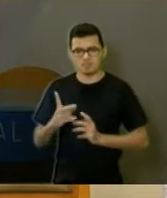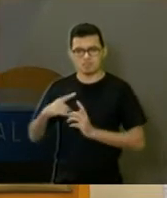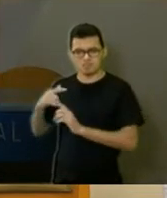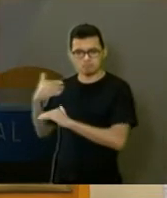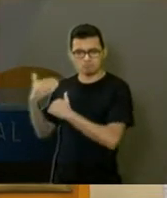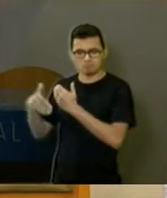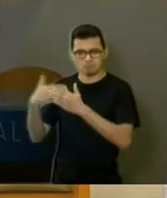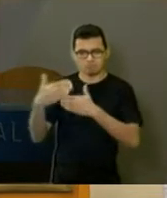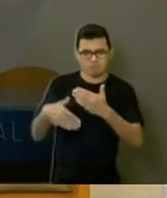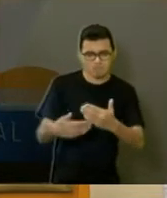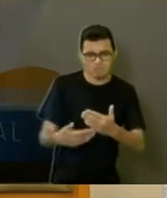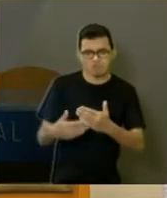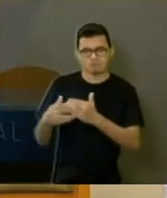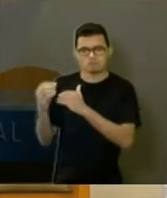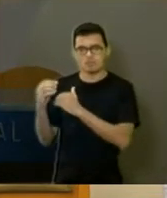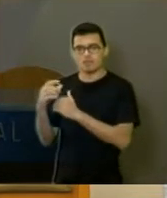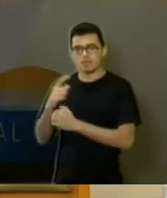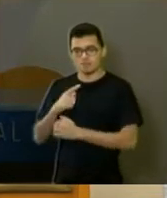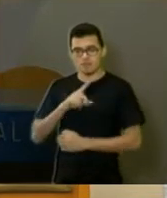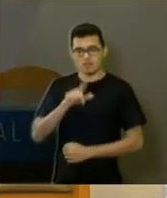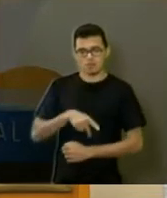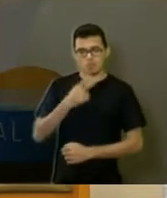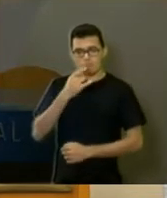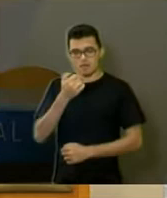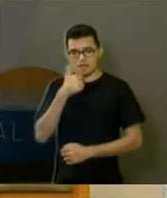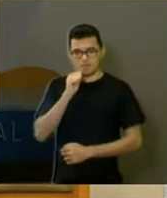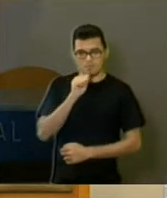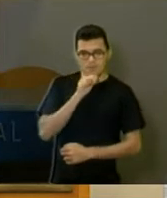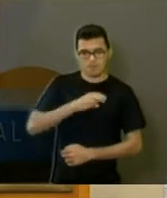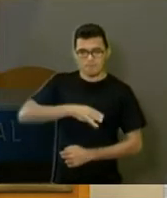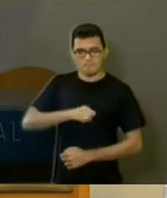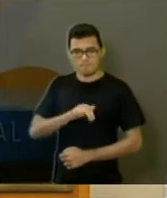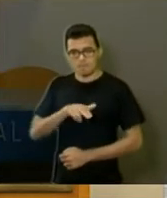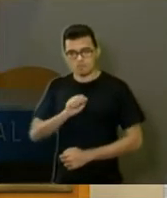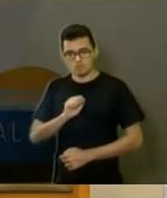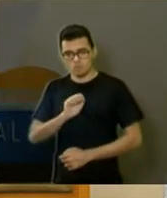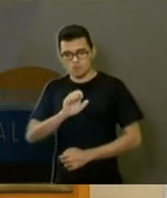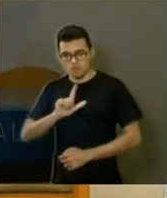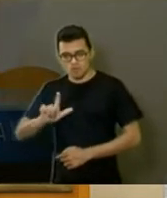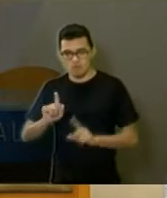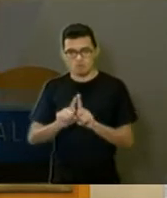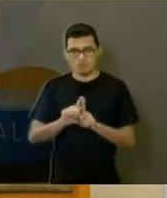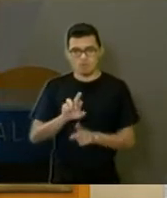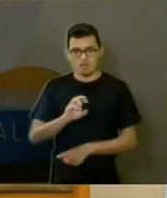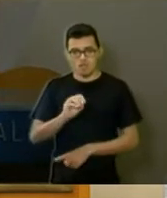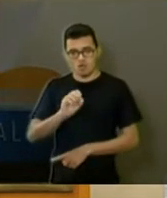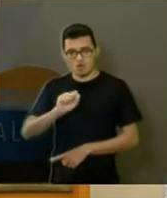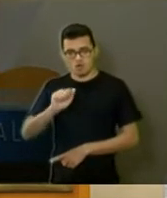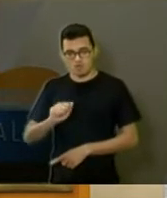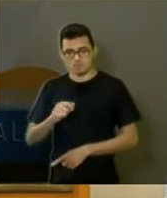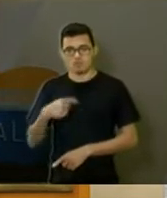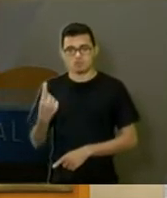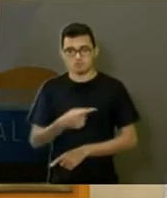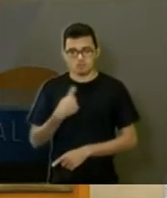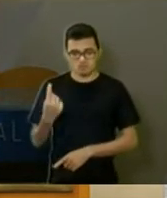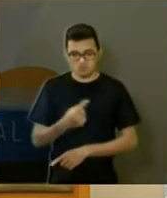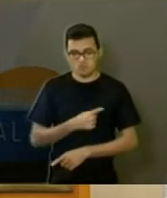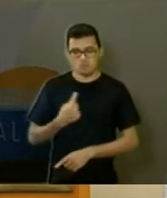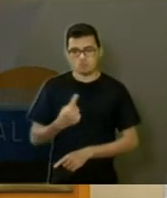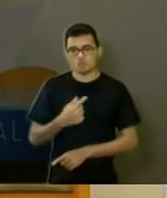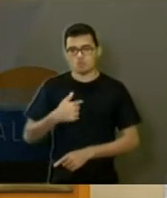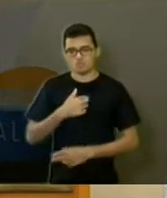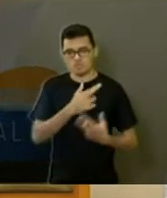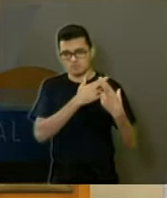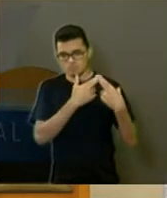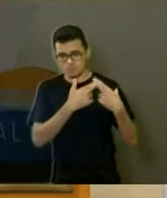pais, Manuel de Freitas e Rosa da Conceição. Nossos cumprimentos, nossos compromissos com os habitantes de